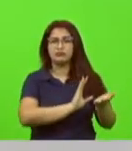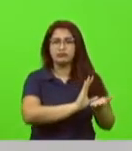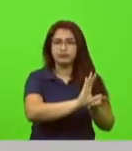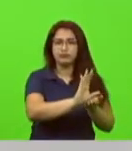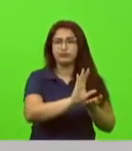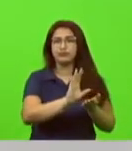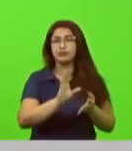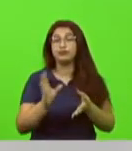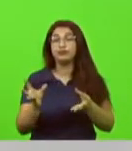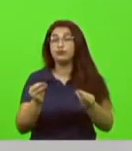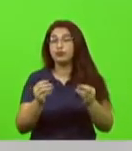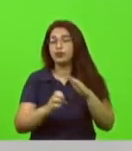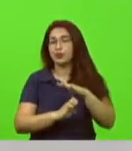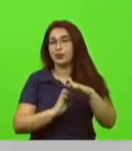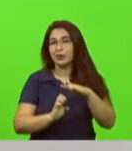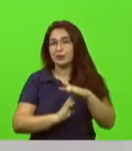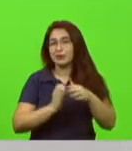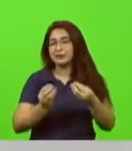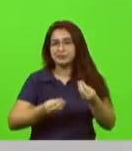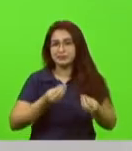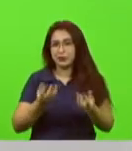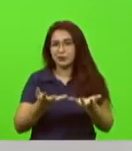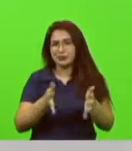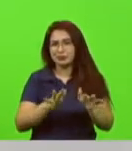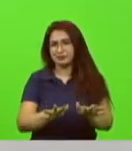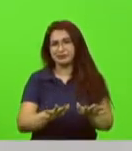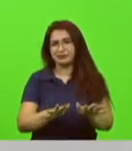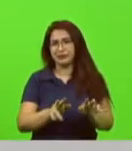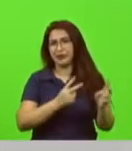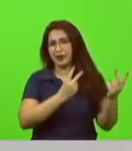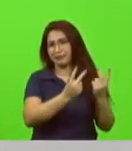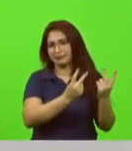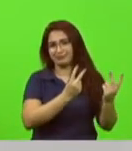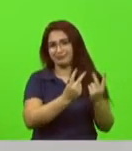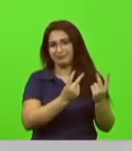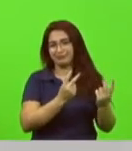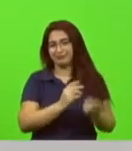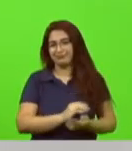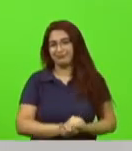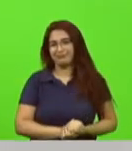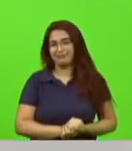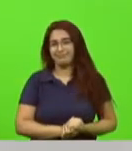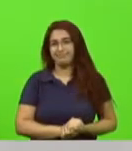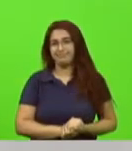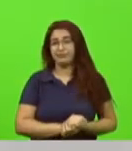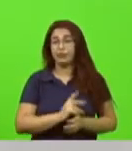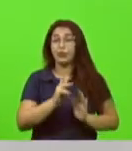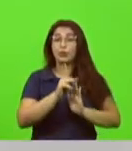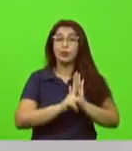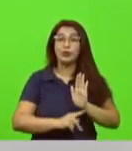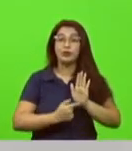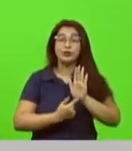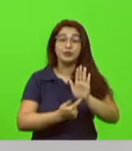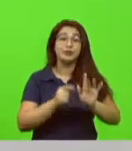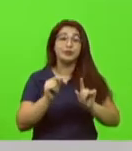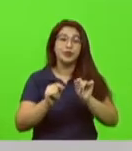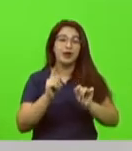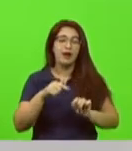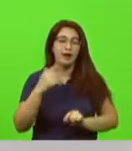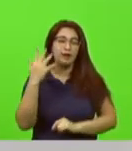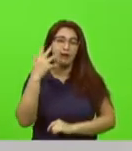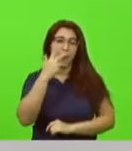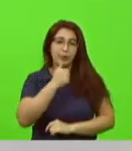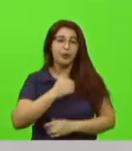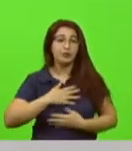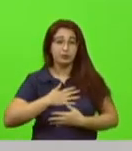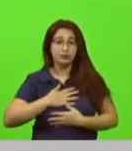grande maioria dos empresários aí, não querem a duplicação. E o projeto que ele apresentou é um projeto maravilhoso, um projeto muito bonito, que eu gostei